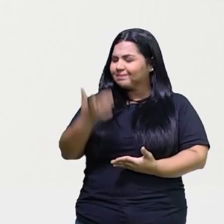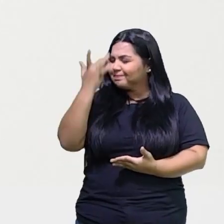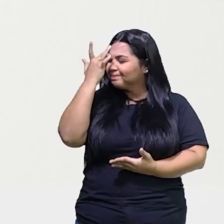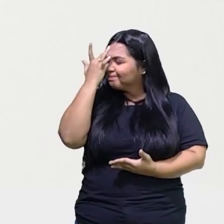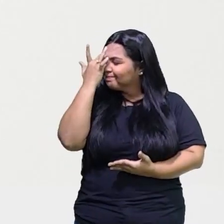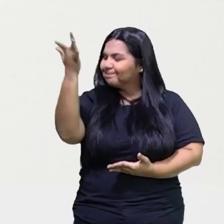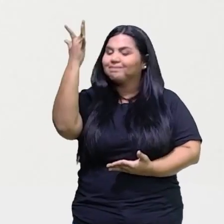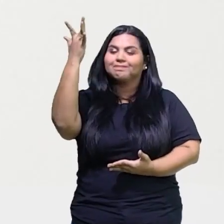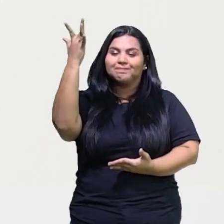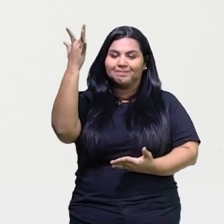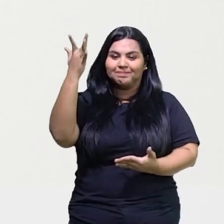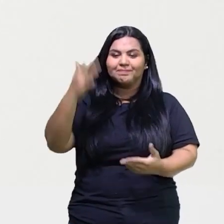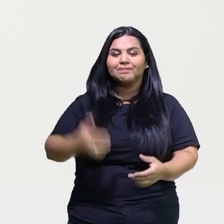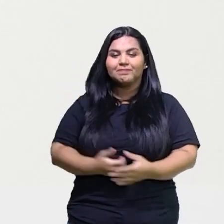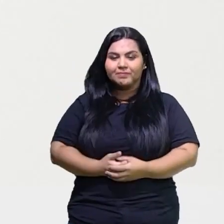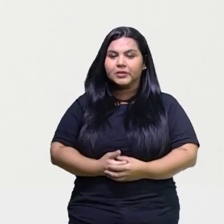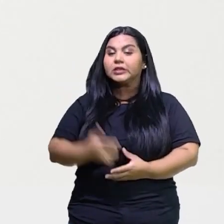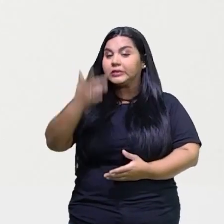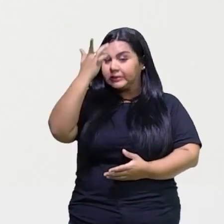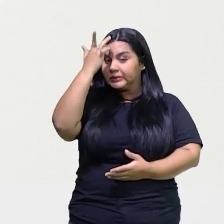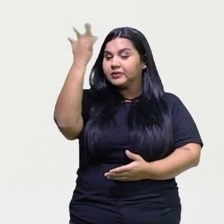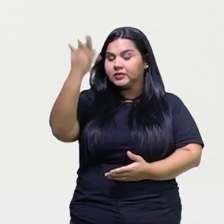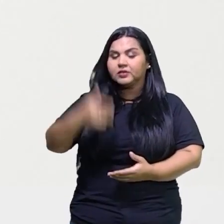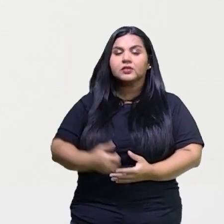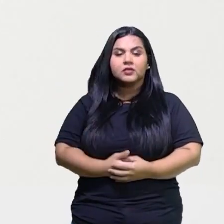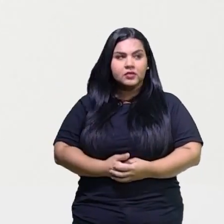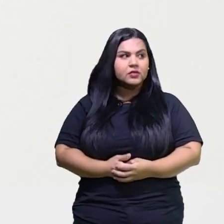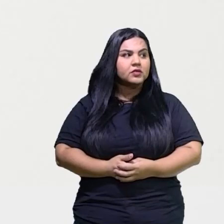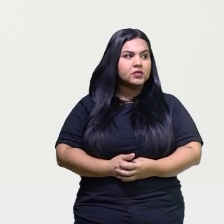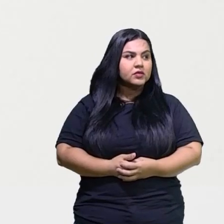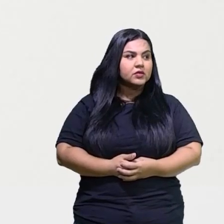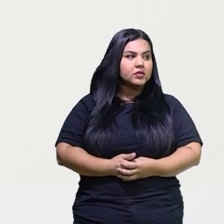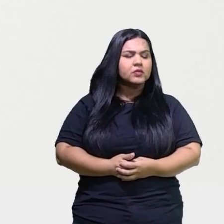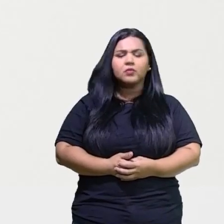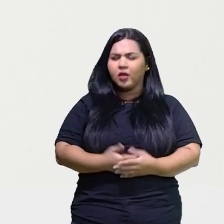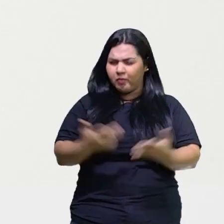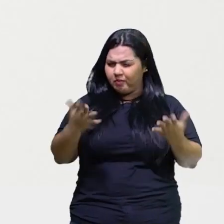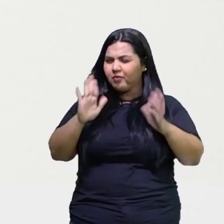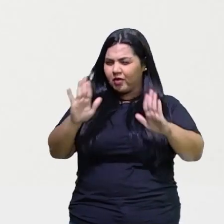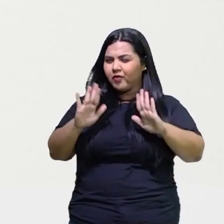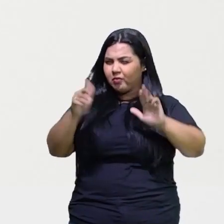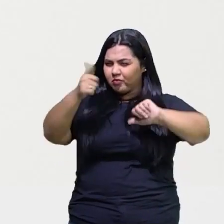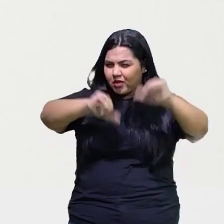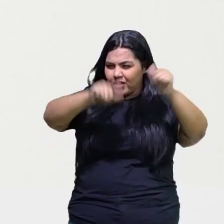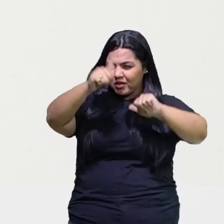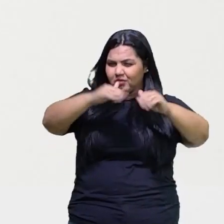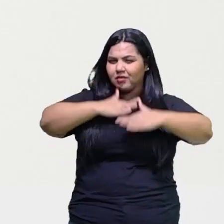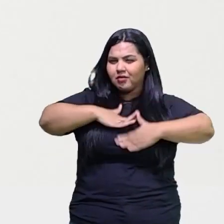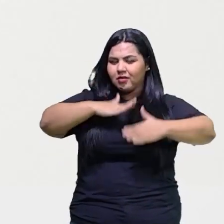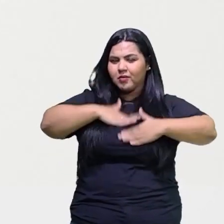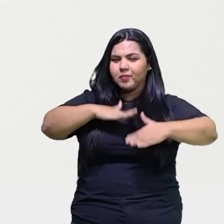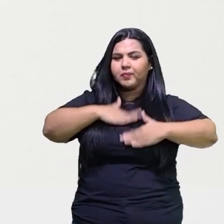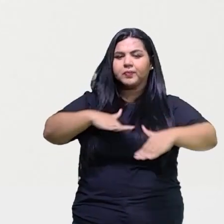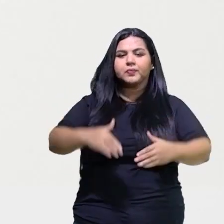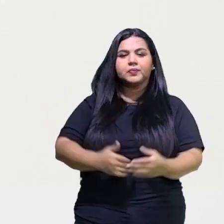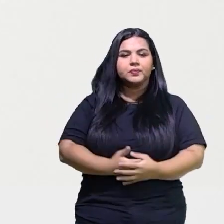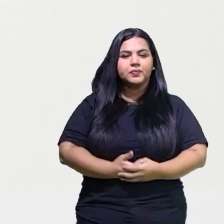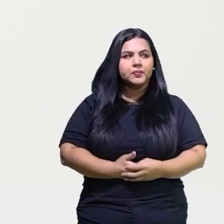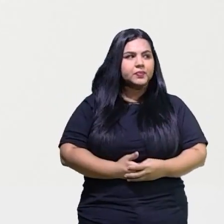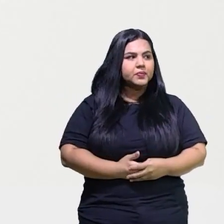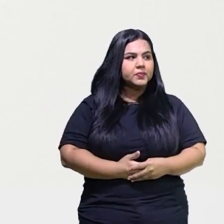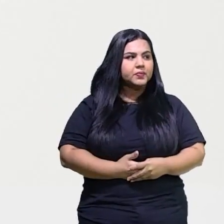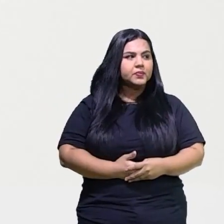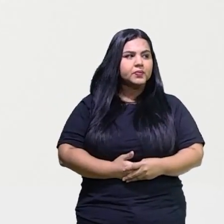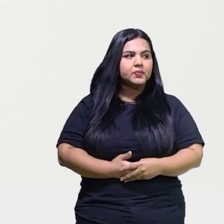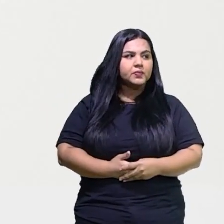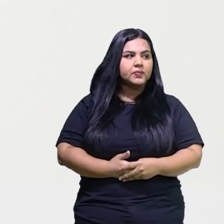fácil demais. Fácil demais. Vamos ver com calma, né? Colocar até um pincel vermelho de novo, que é o que eu mais